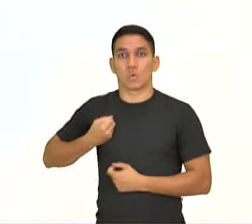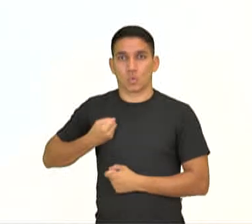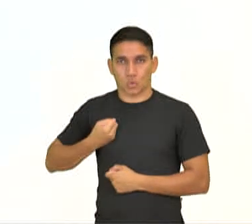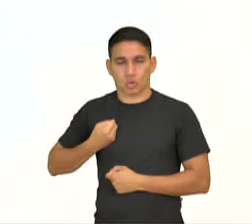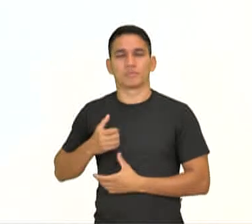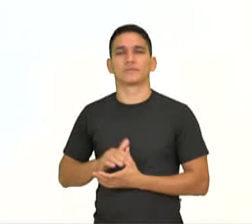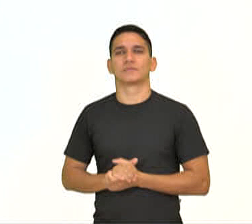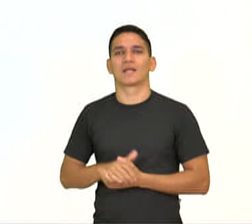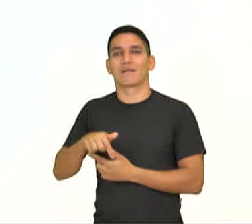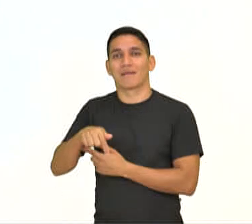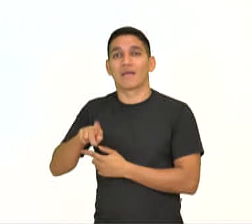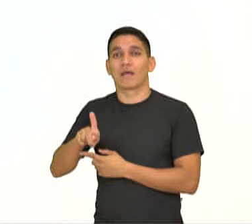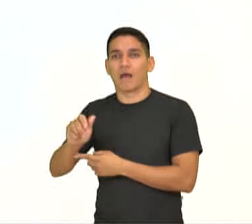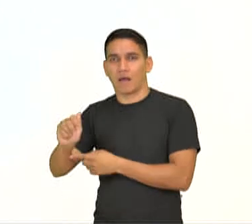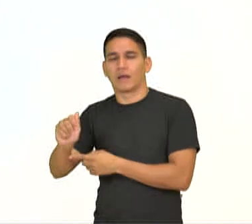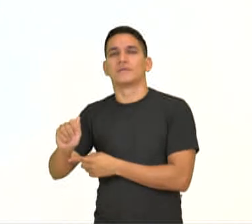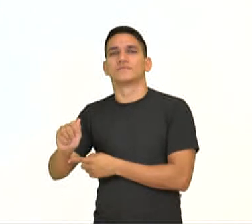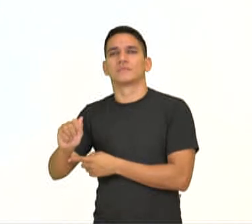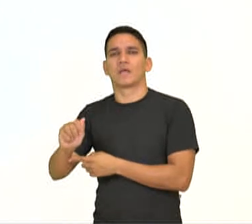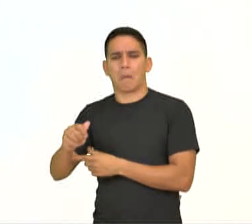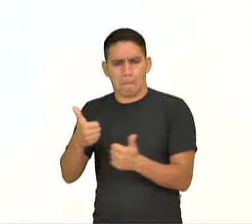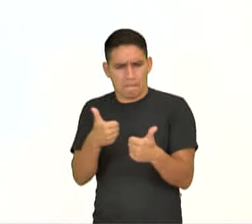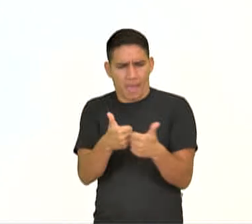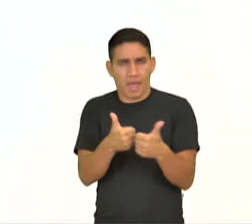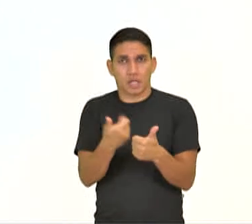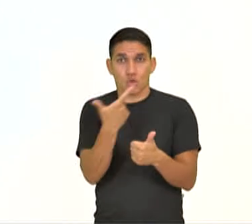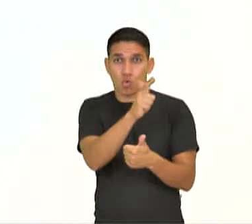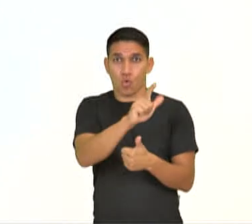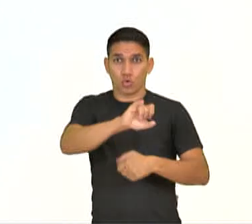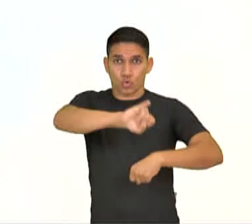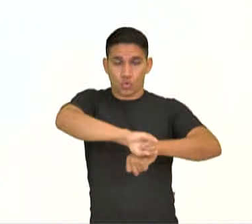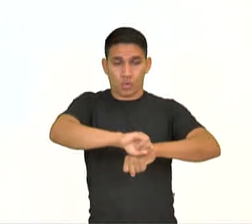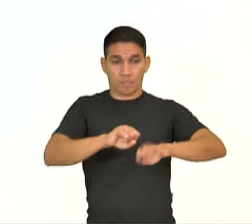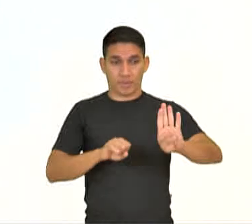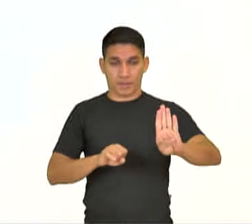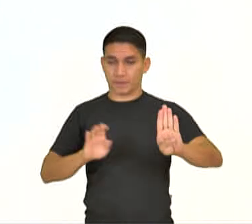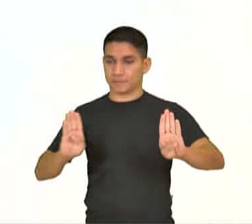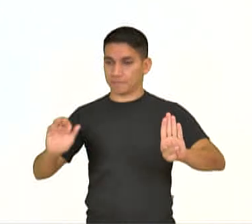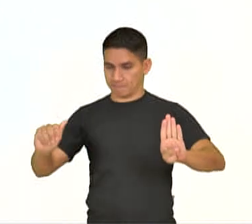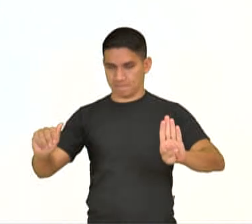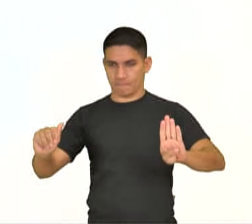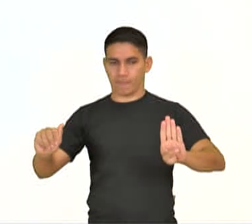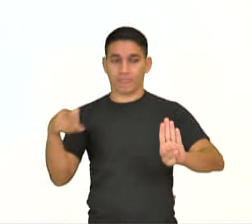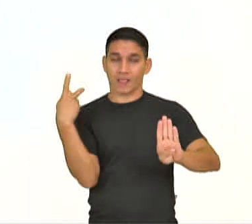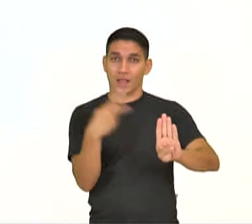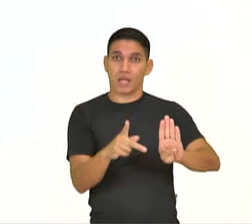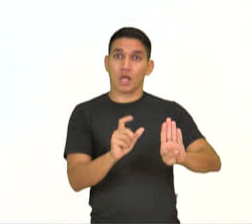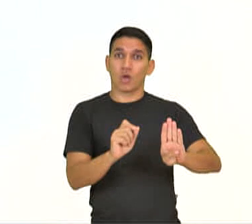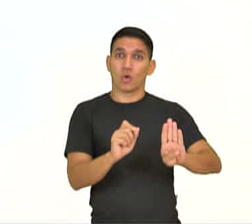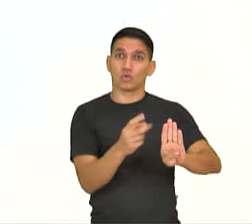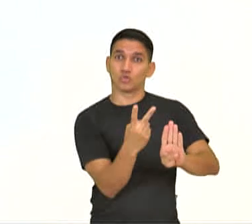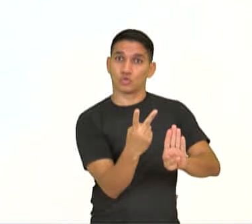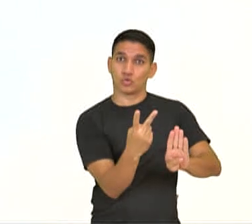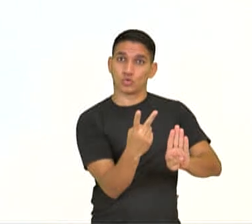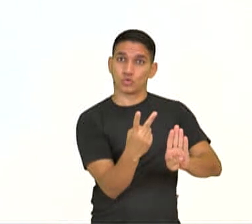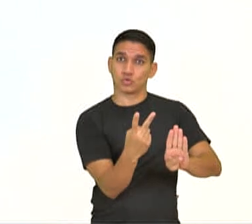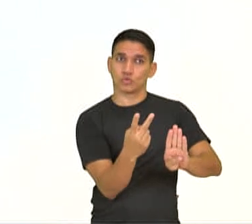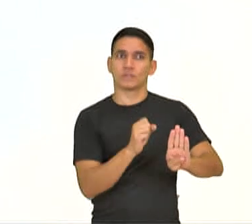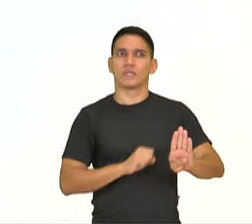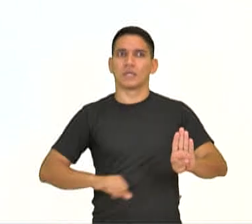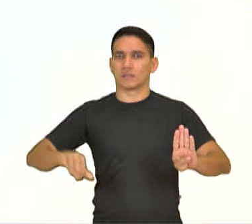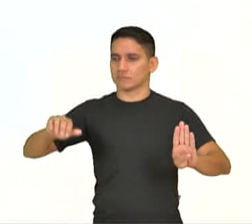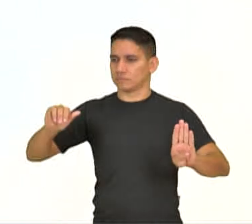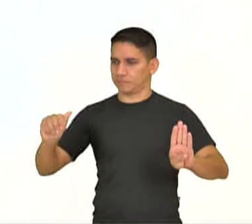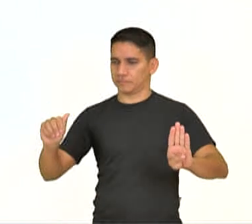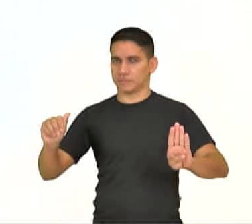é colocado próximo a outro corpo pontual B, com carga elétrica B de 2 microcoulombs, ambos